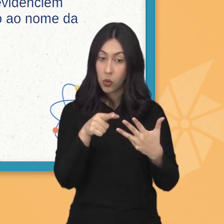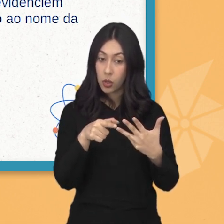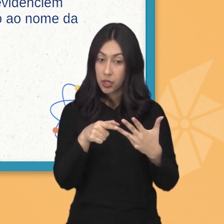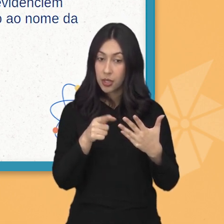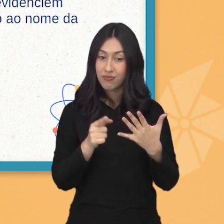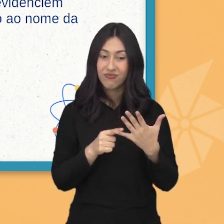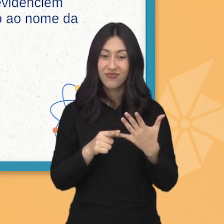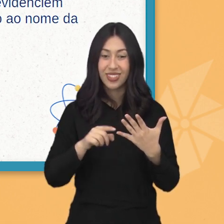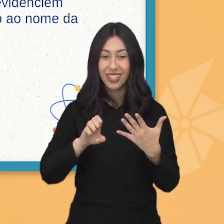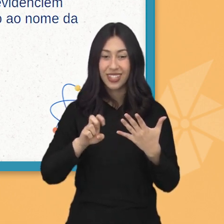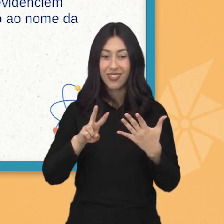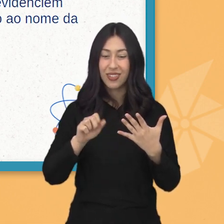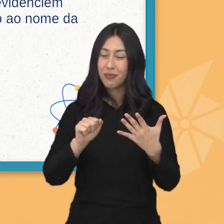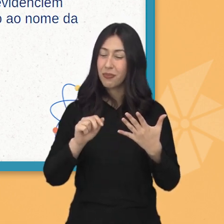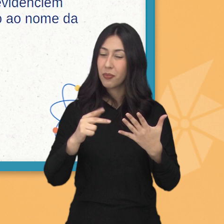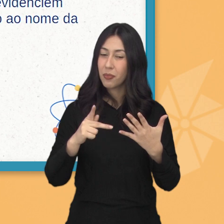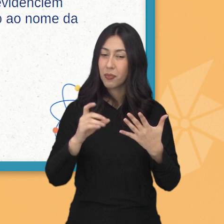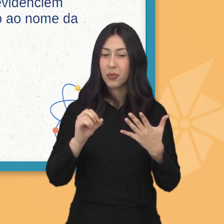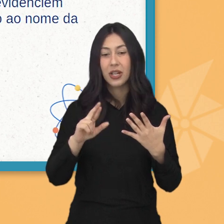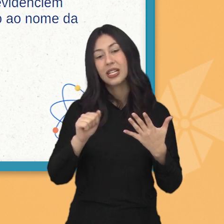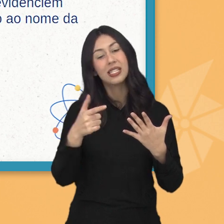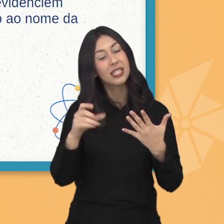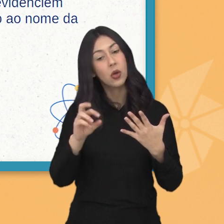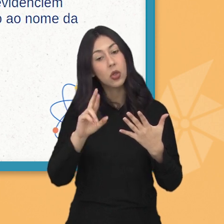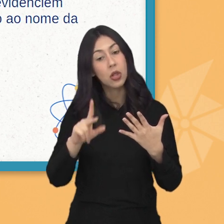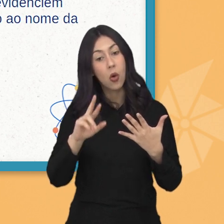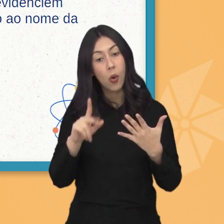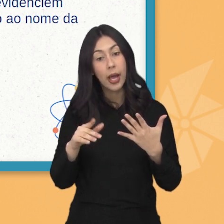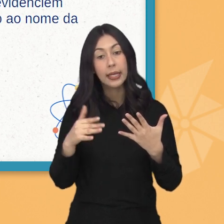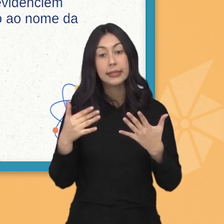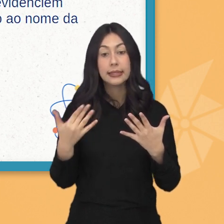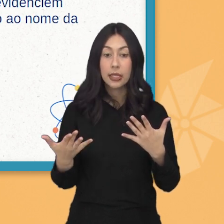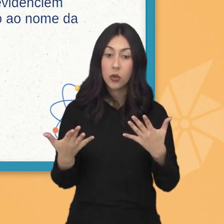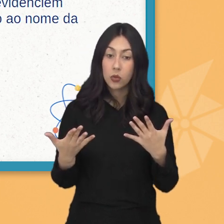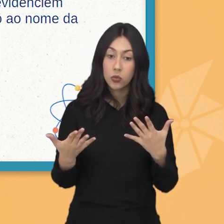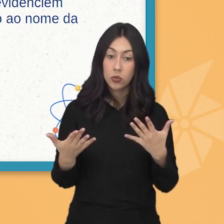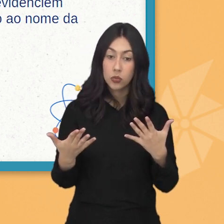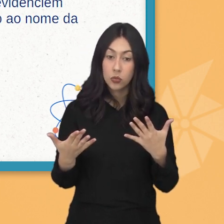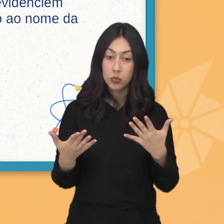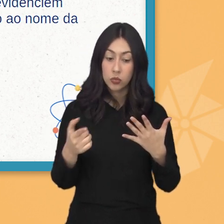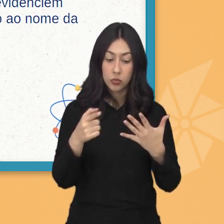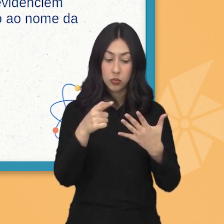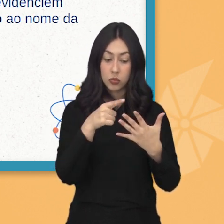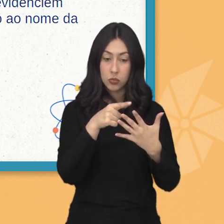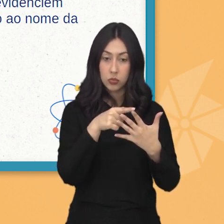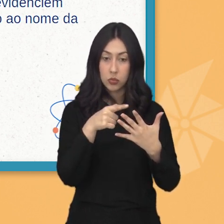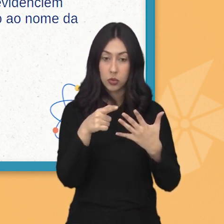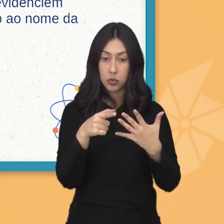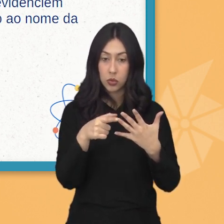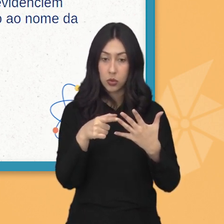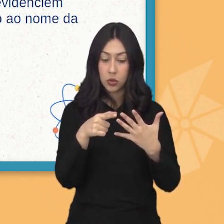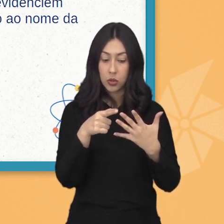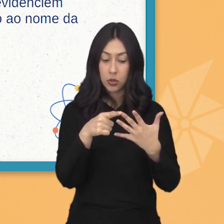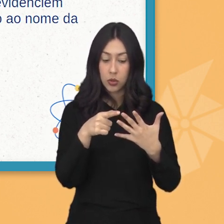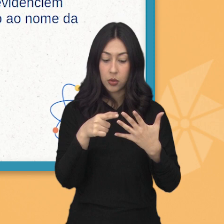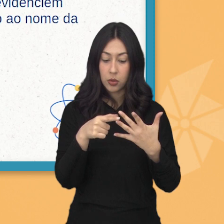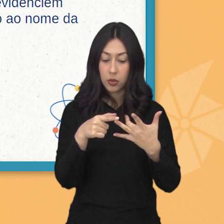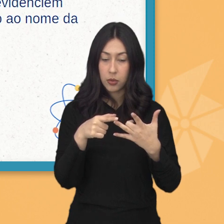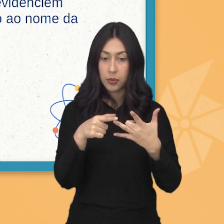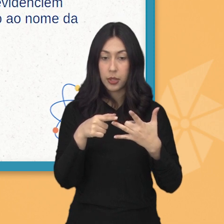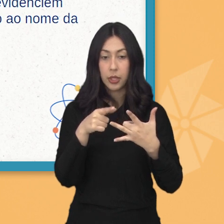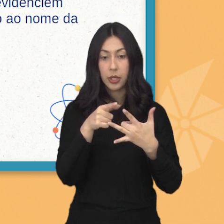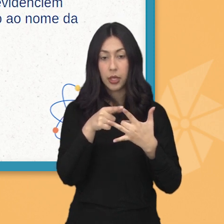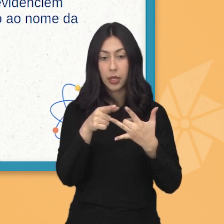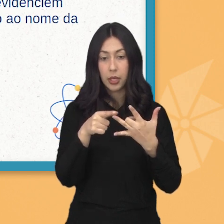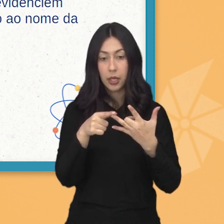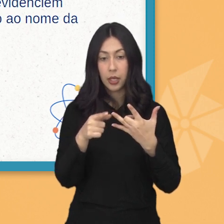E, evaporação. Então também não vai se encaixar. Então vamos falar de novo. Sublimação, então a gente fica com a alternativa B e D. Então a gente já